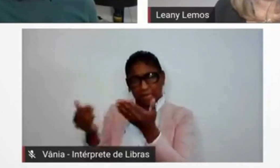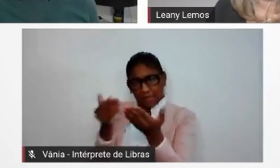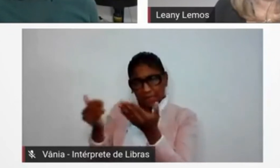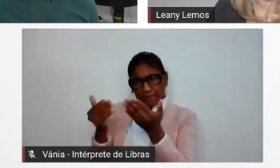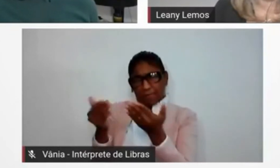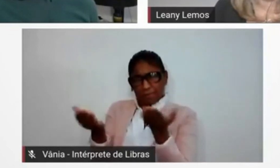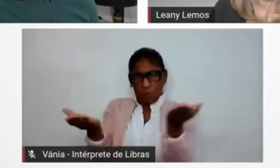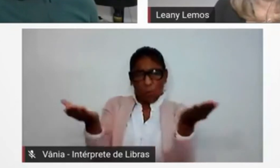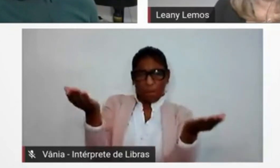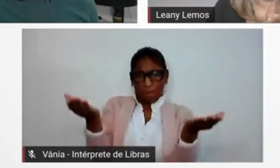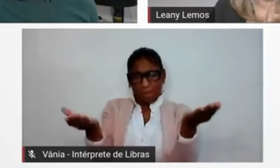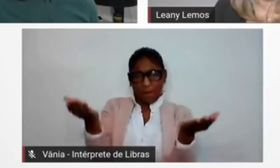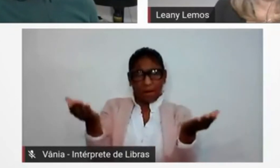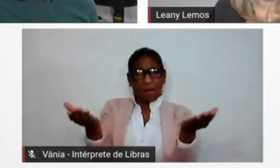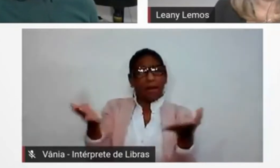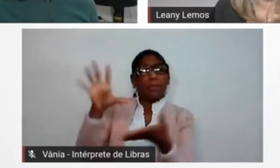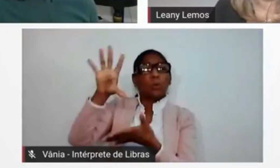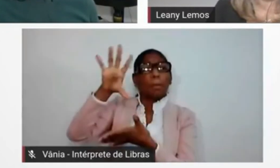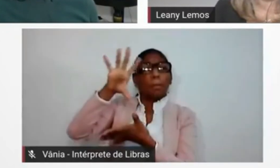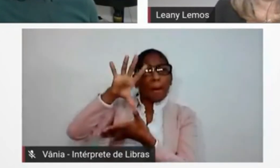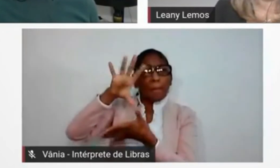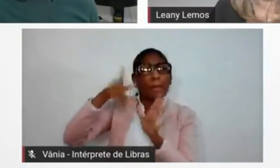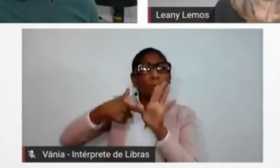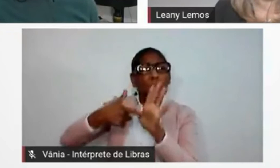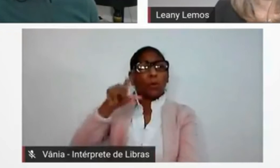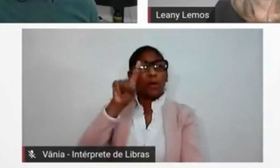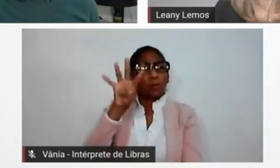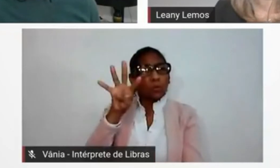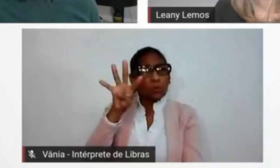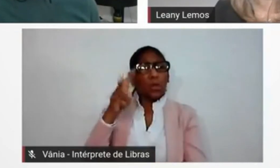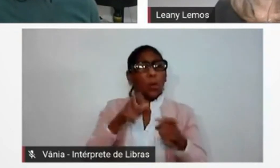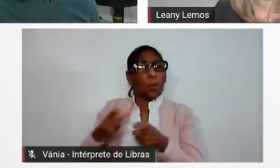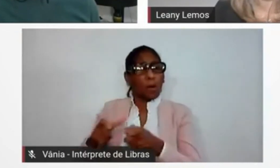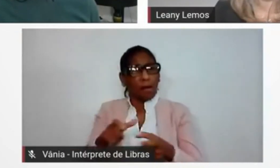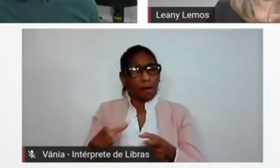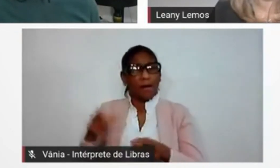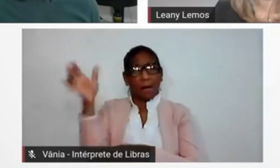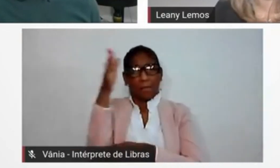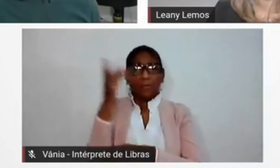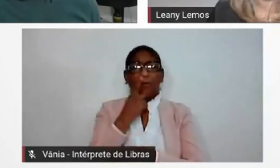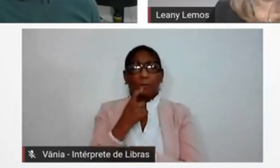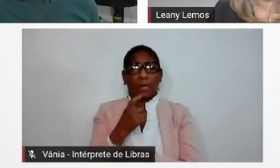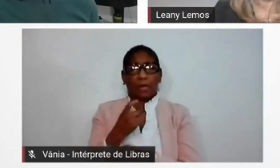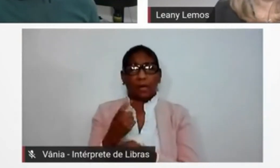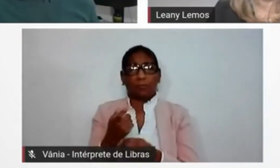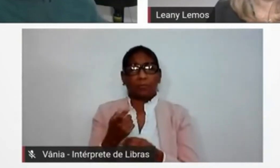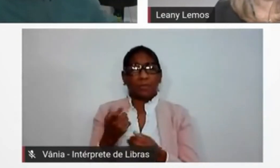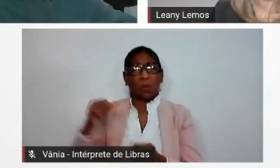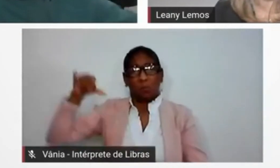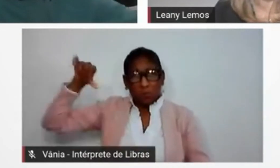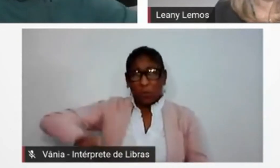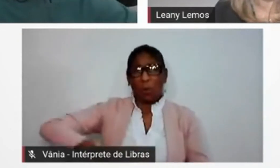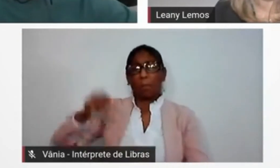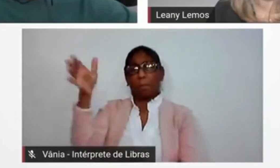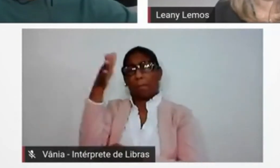contágio, o mapa de distanciamento classificou 14 regiões na bandeira vermelha. Esse é o pior mapa definitivo